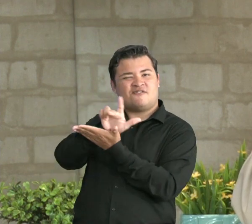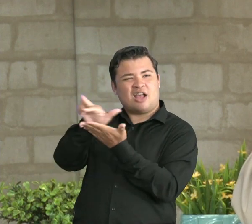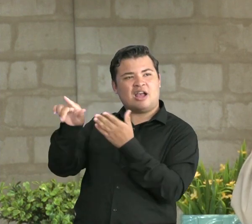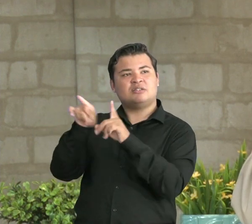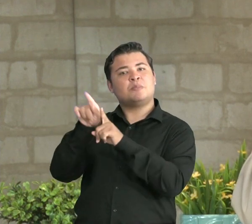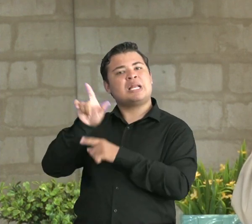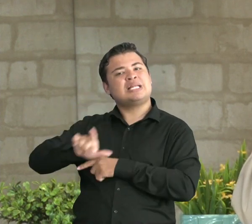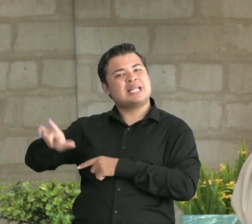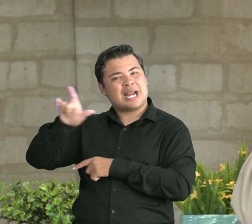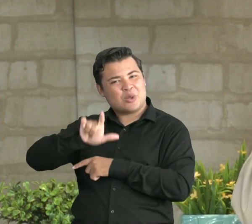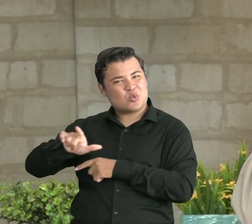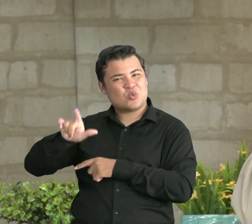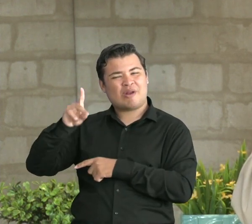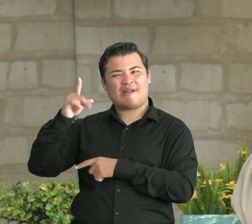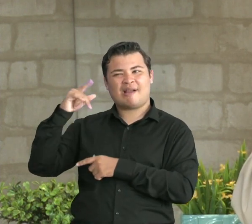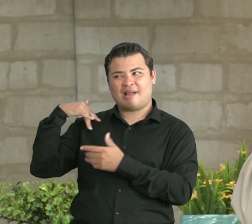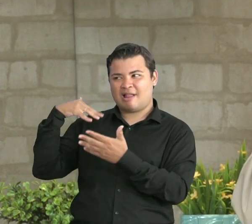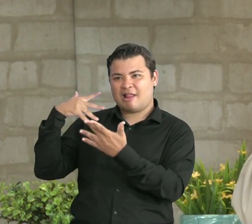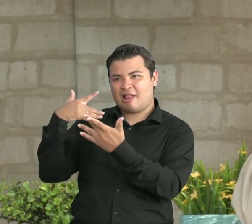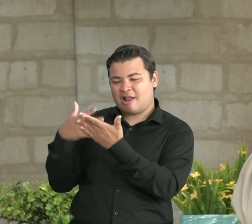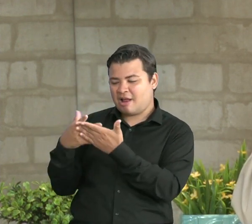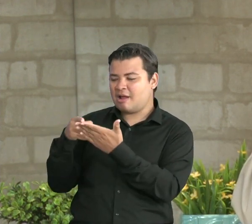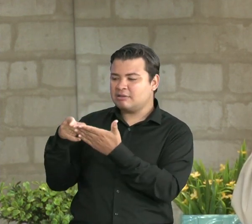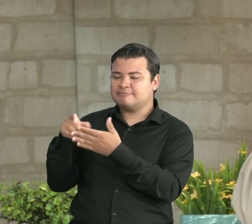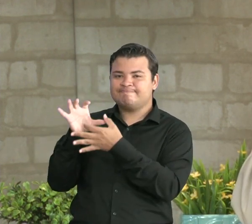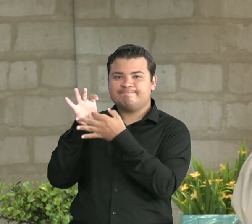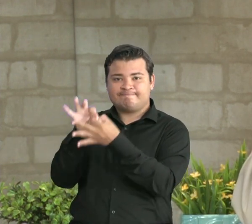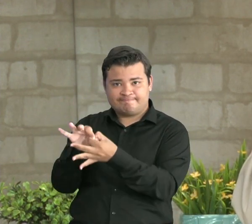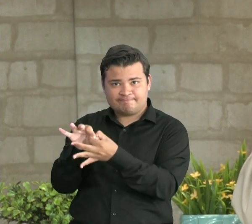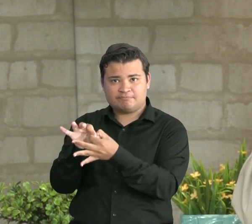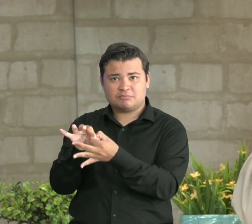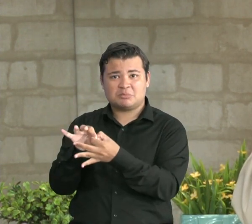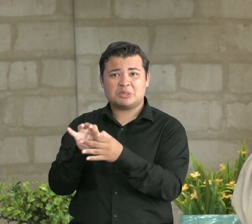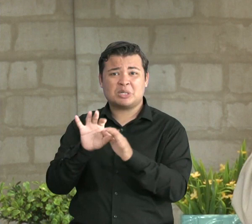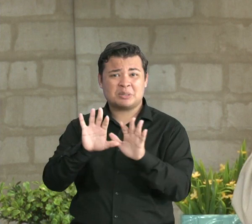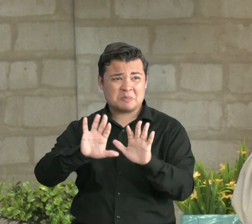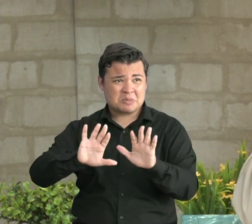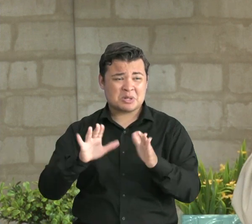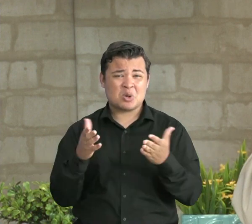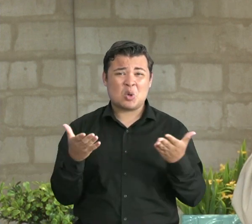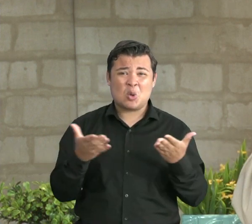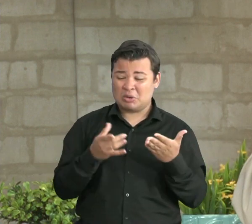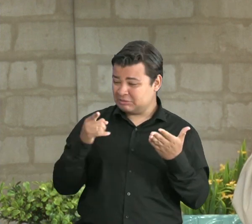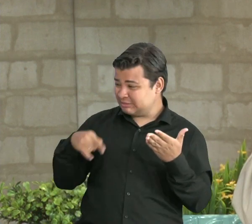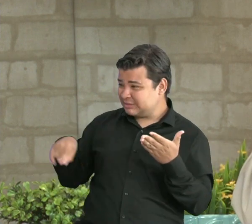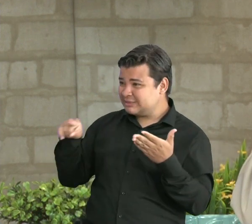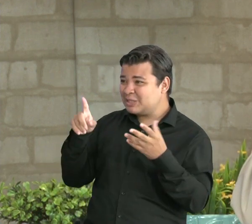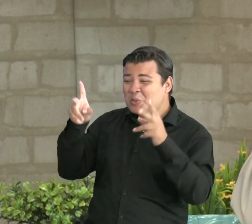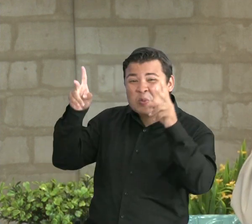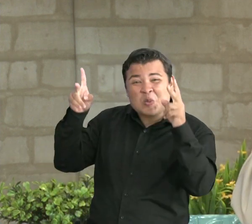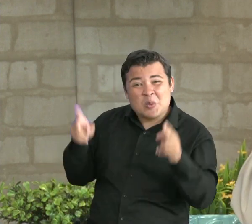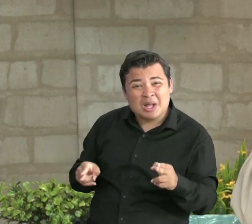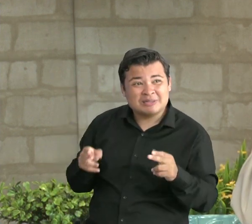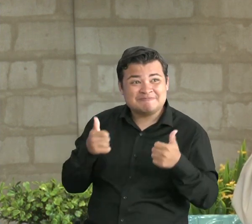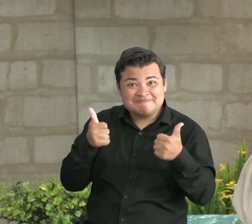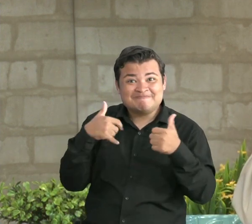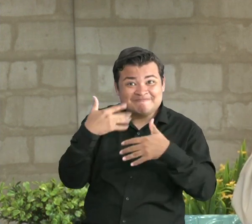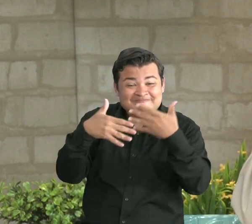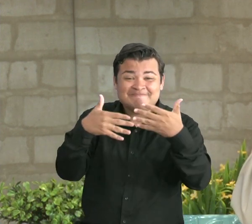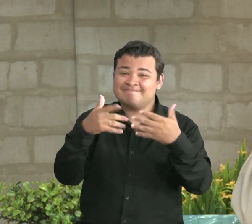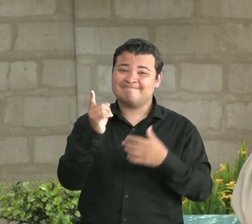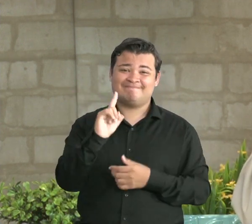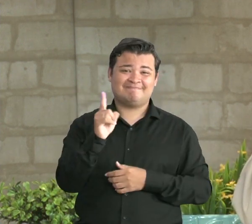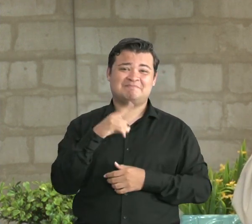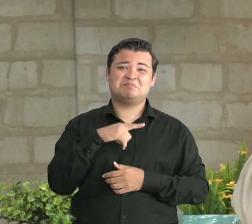que possivelmente esse tipo de vinculação já não é mais tão eficiente com relação a outras mídias e